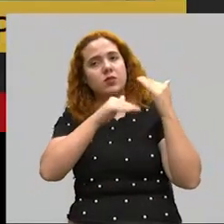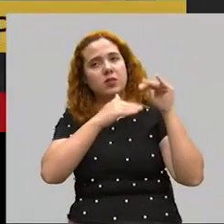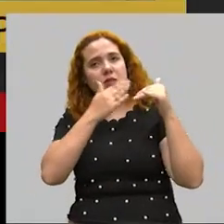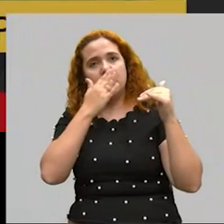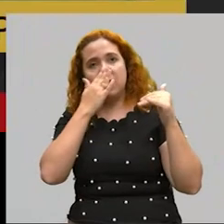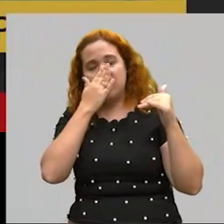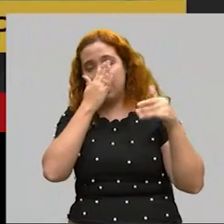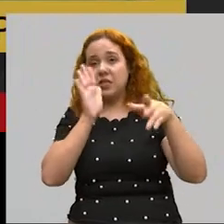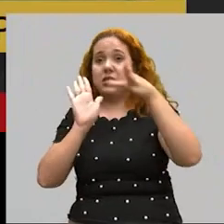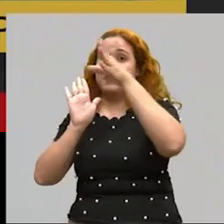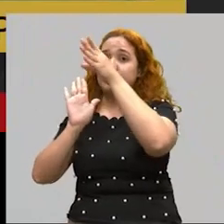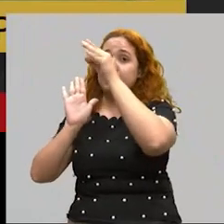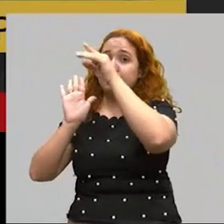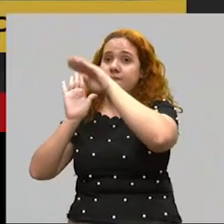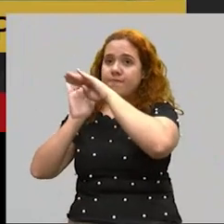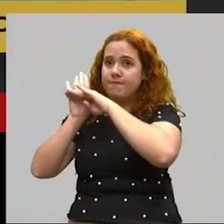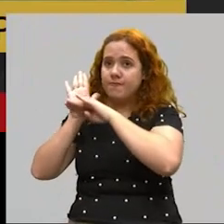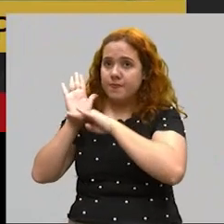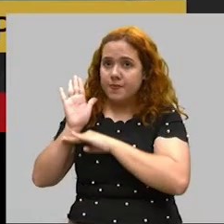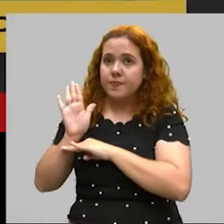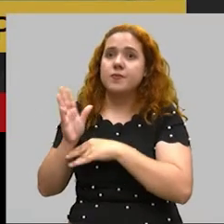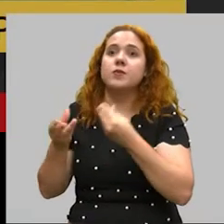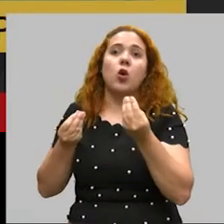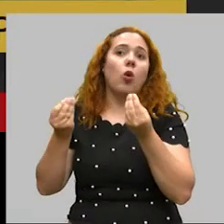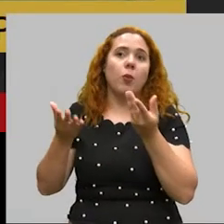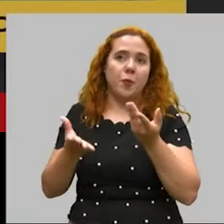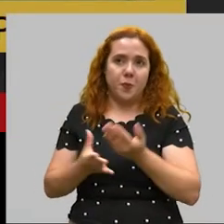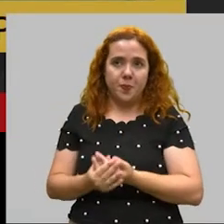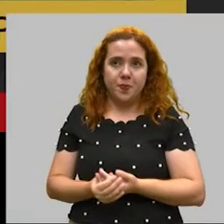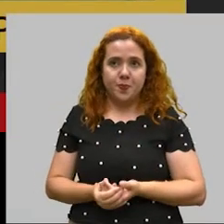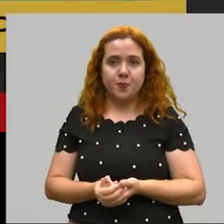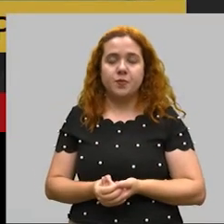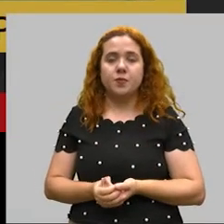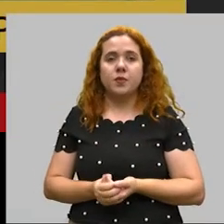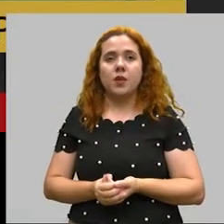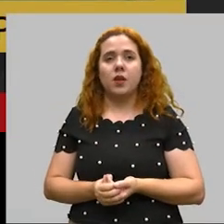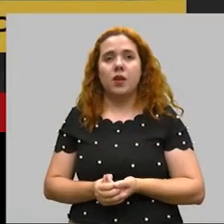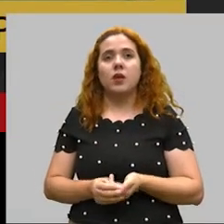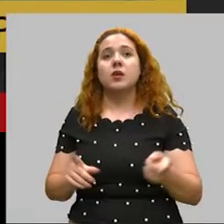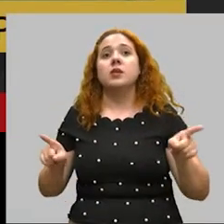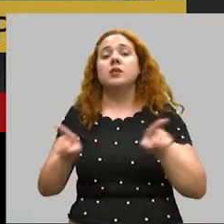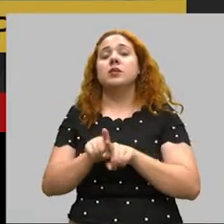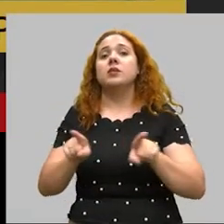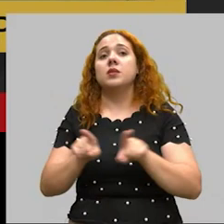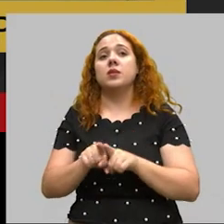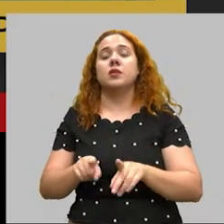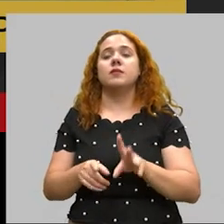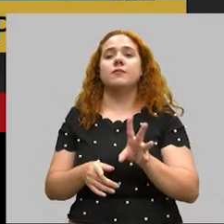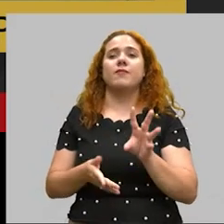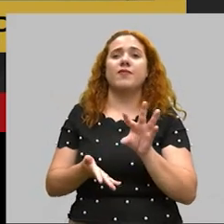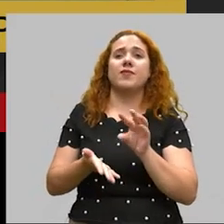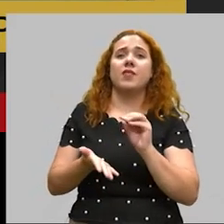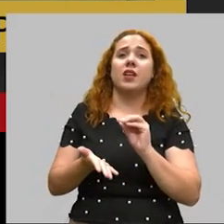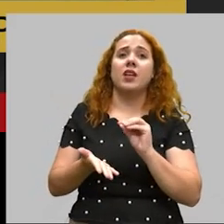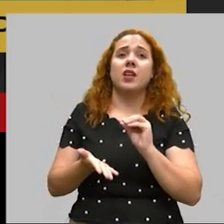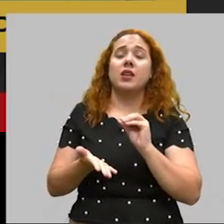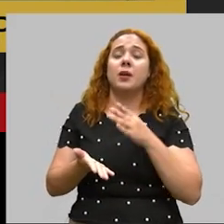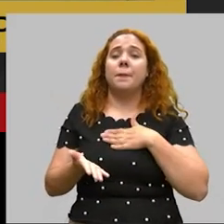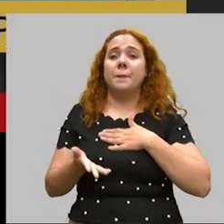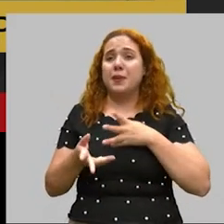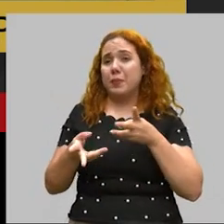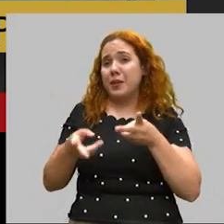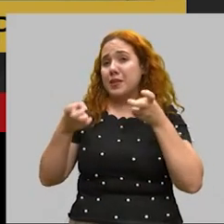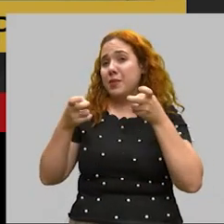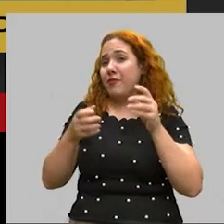nessa classificação e também eh a gente vê um pouco do envolvimento né minhas percepções nessas